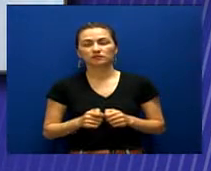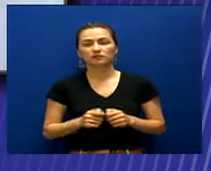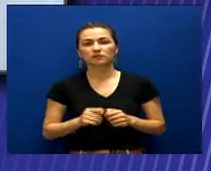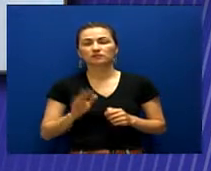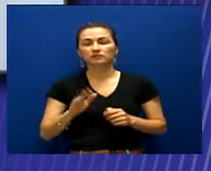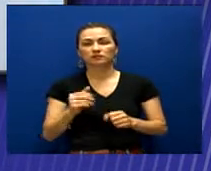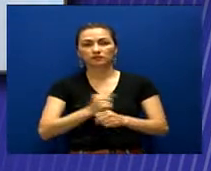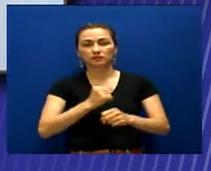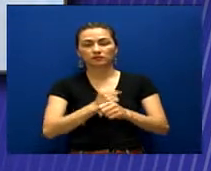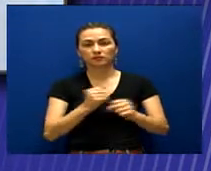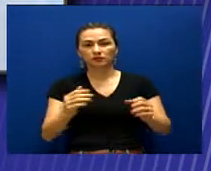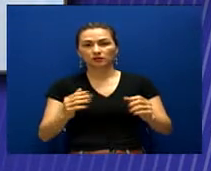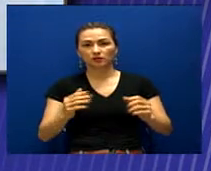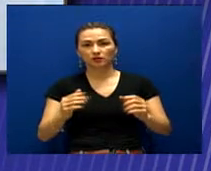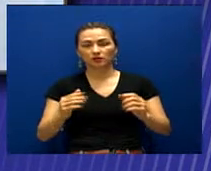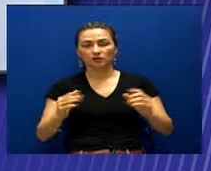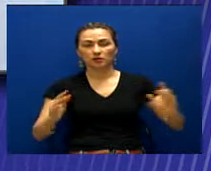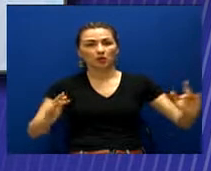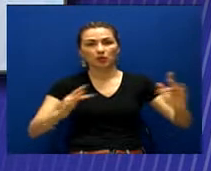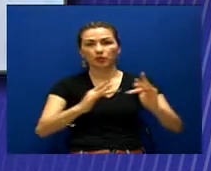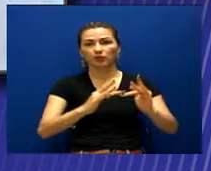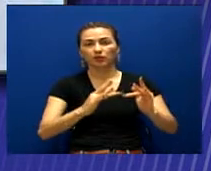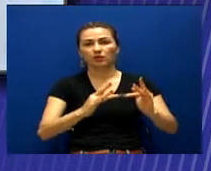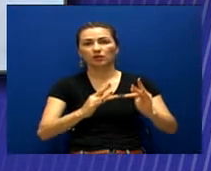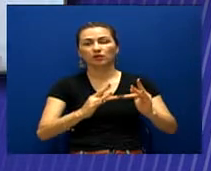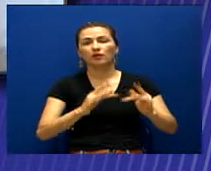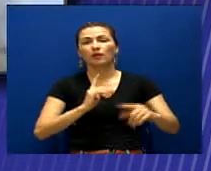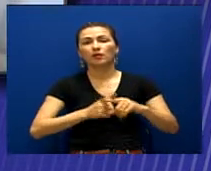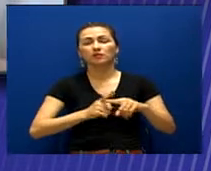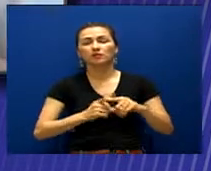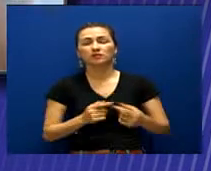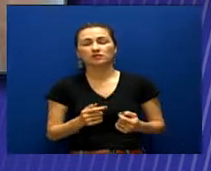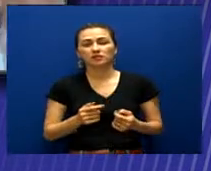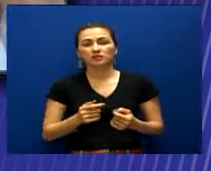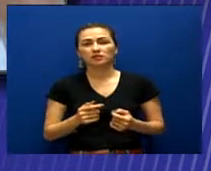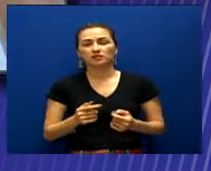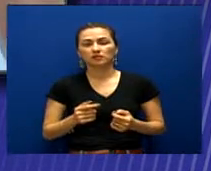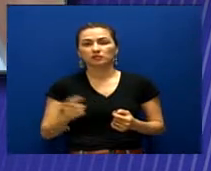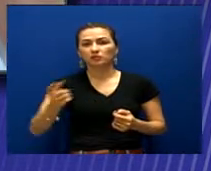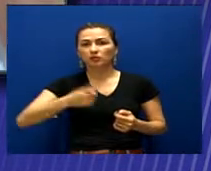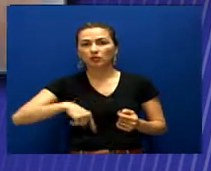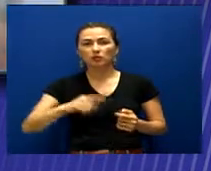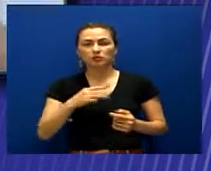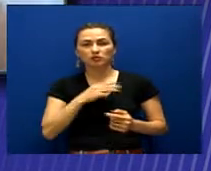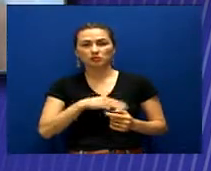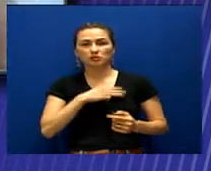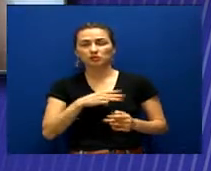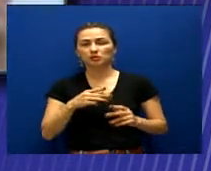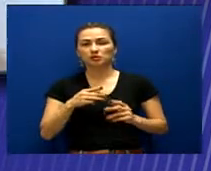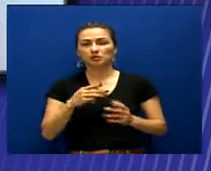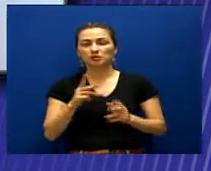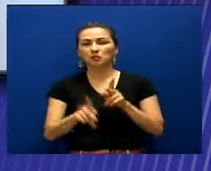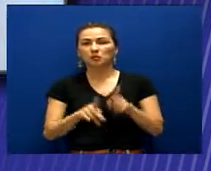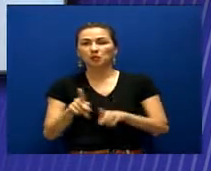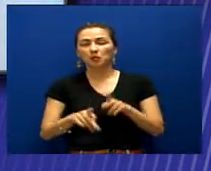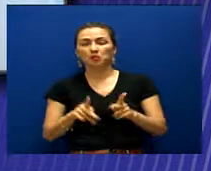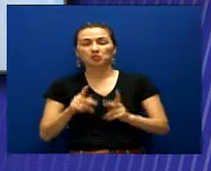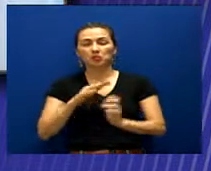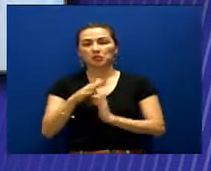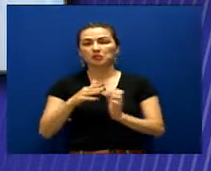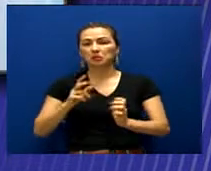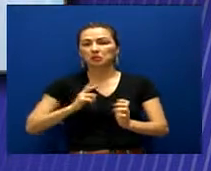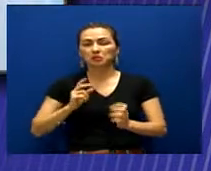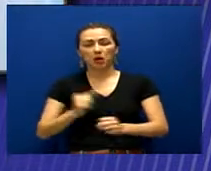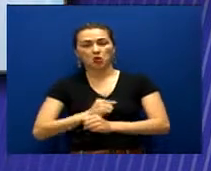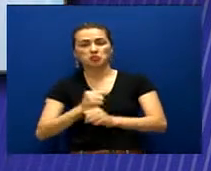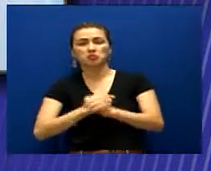interligação, por quê? Senão eles vão falar o seguinte, ué, nós com o Ministério, a empreiteira cabe, vocês não fizeram a parte de vocês. Não tem como